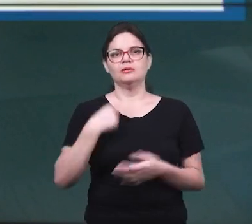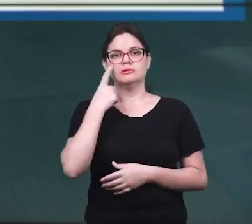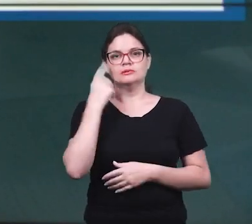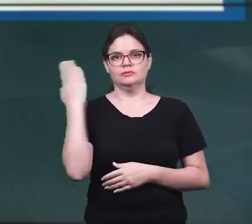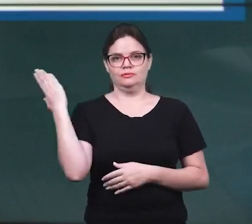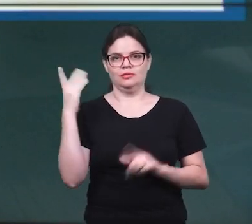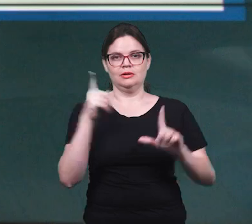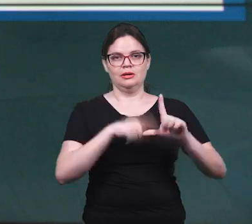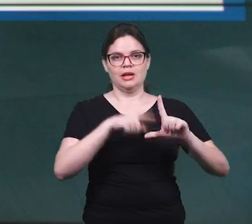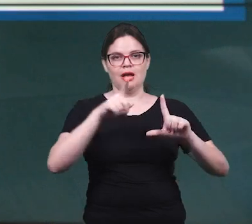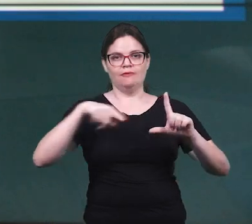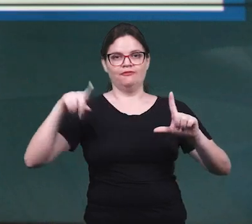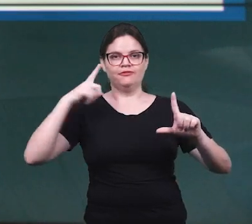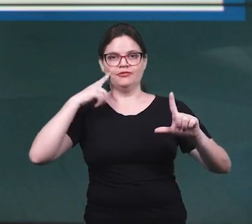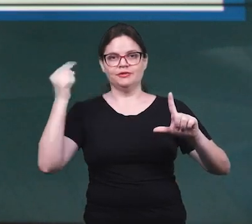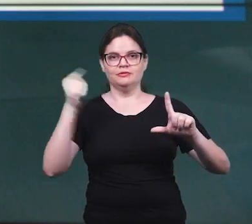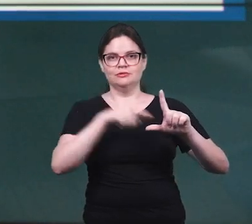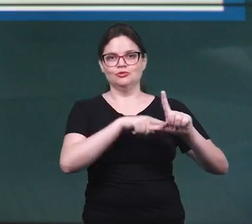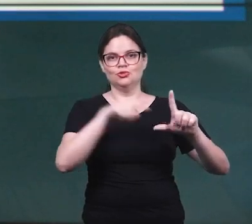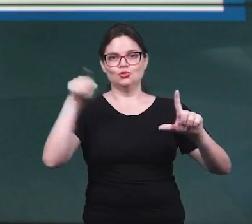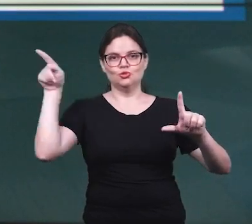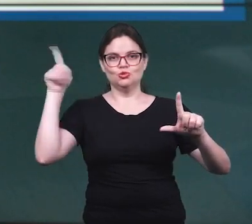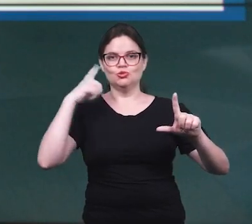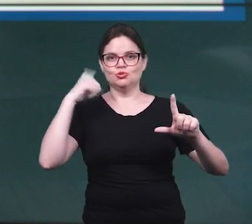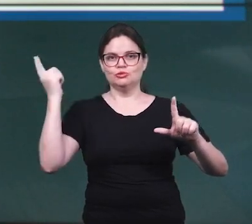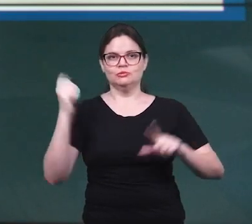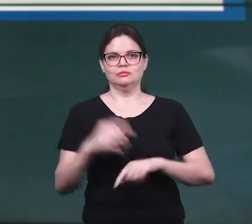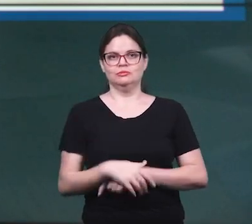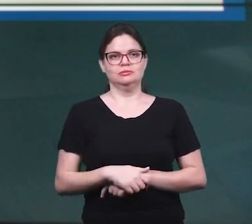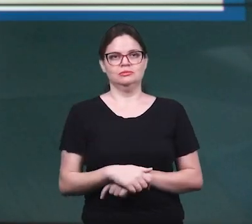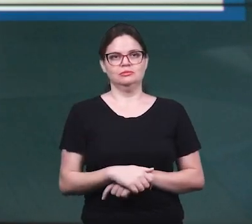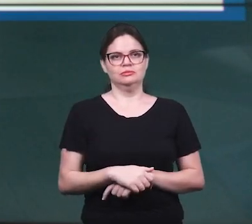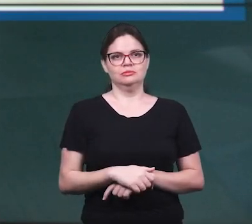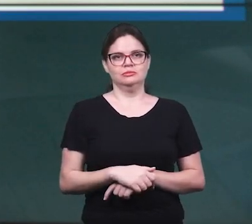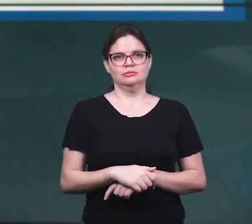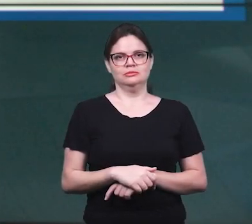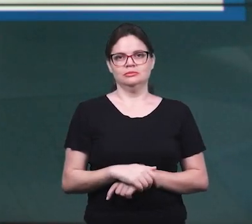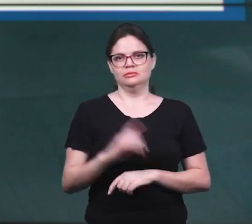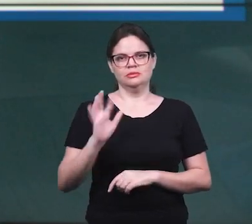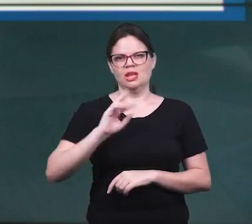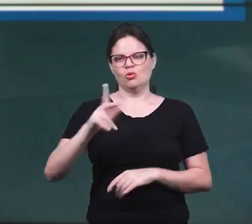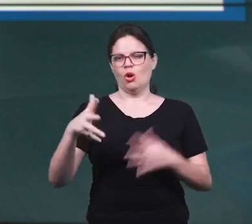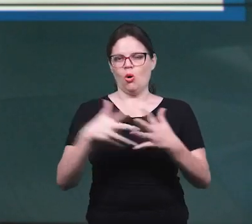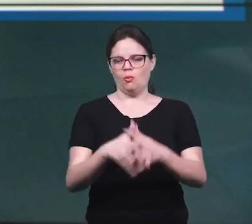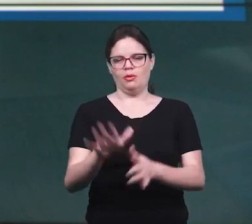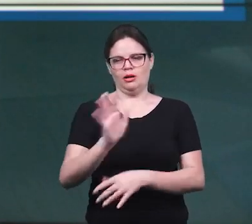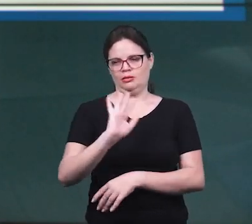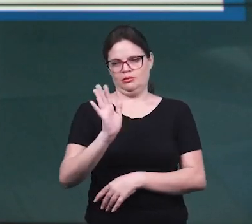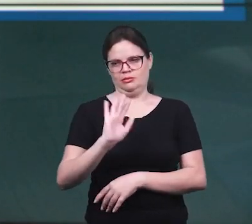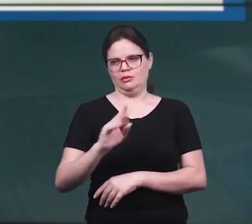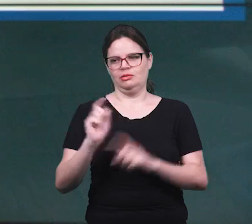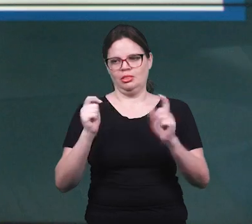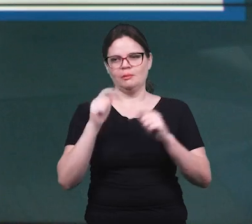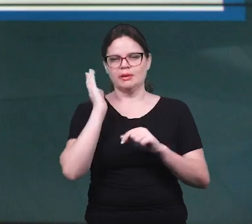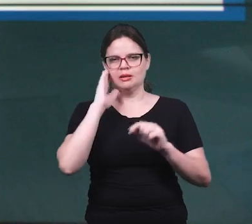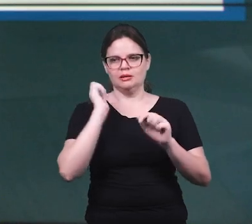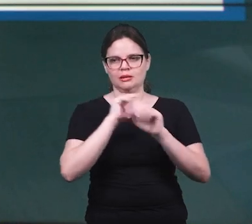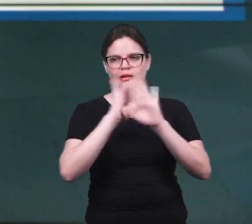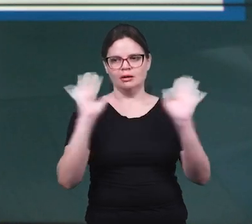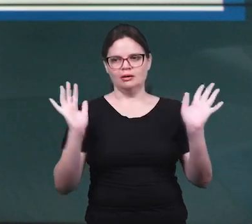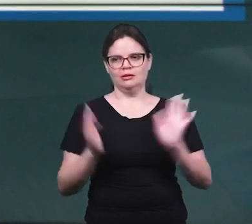um gráfico, não tem nada complexo nisso aqui,